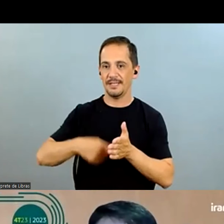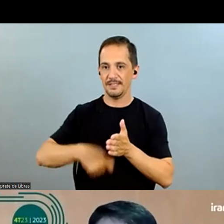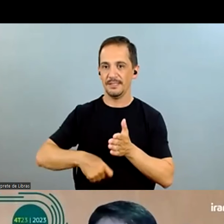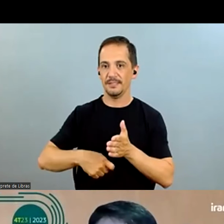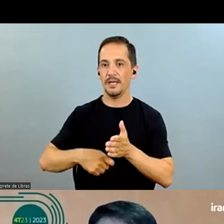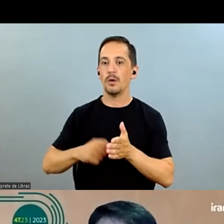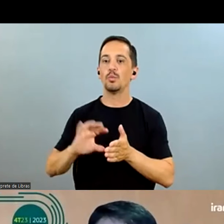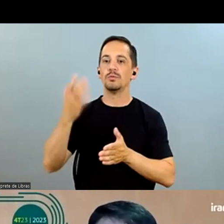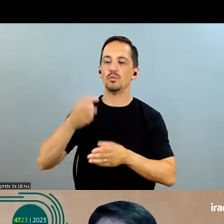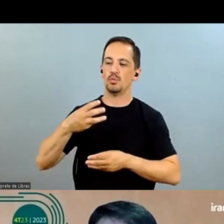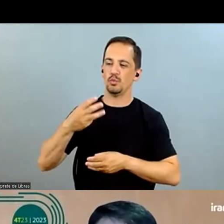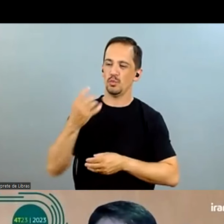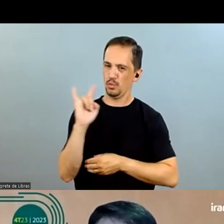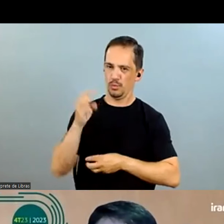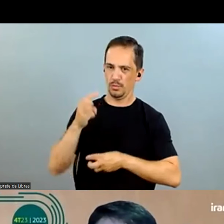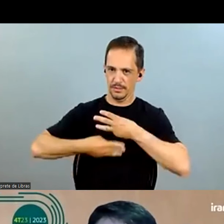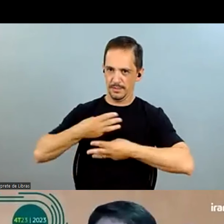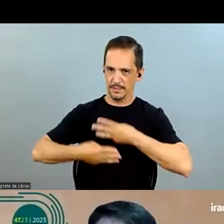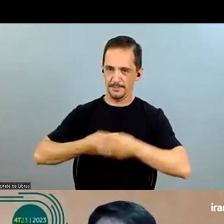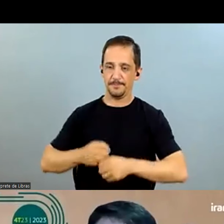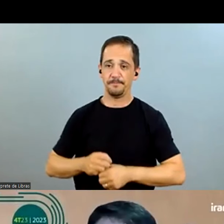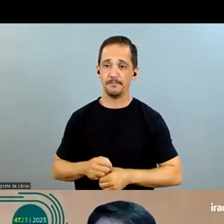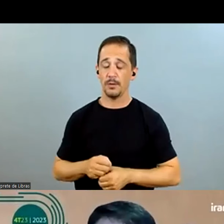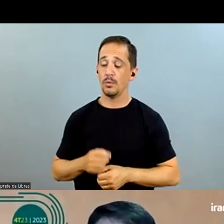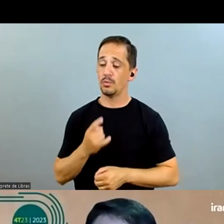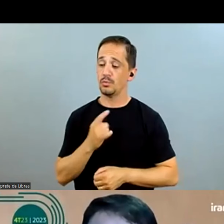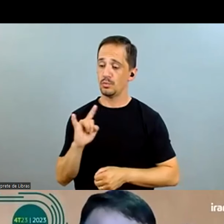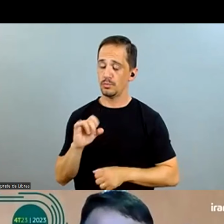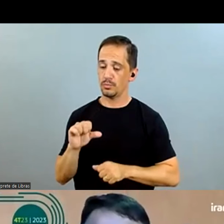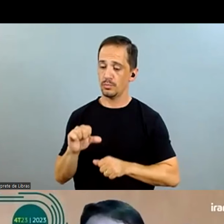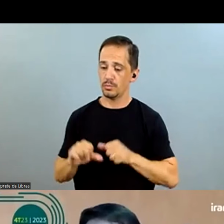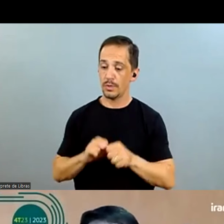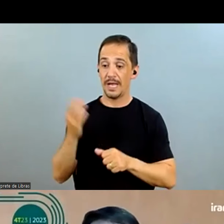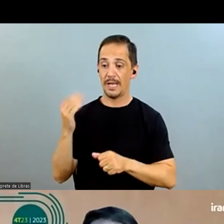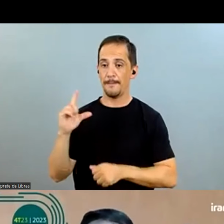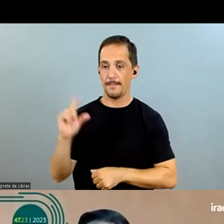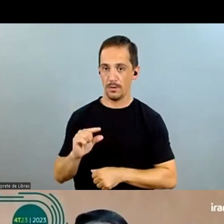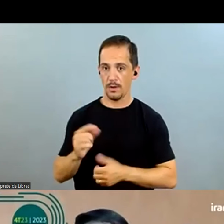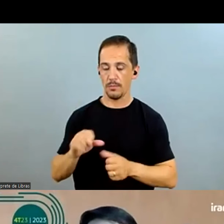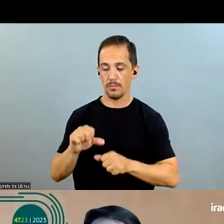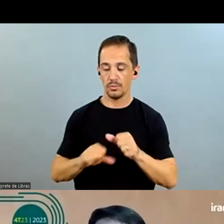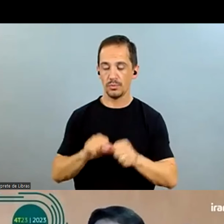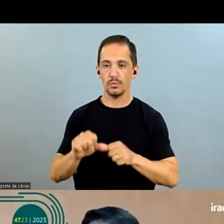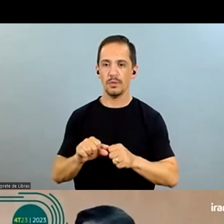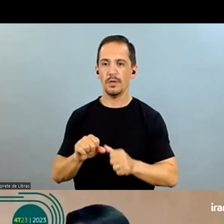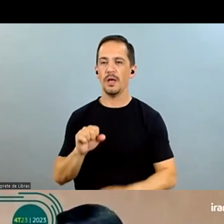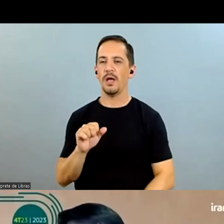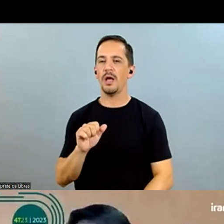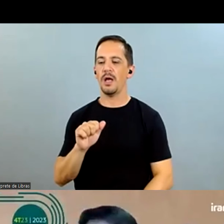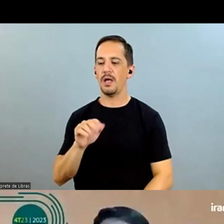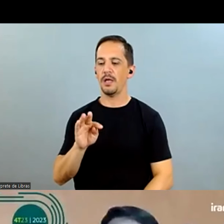trimestres com uma taxa menor acabou que no último tri reverteu e normalizou né ou seja o valor do tio biológico em